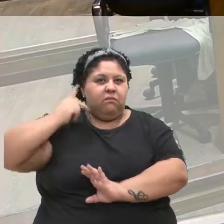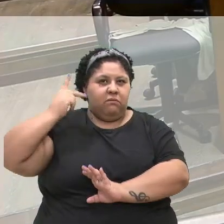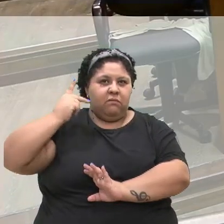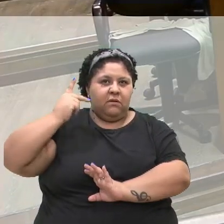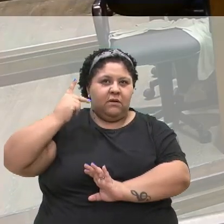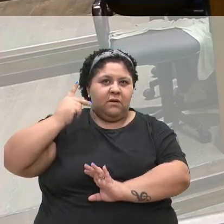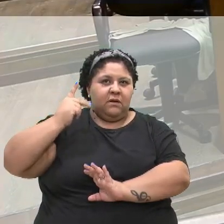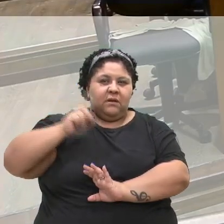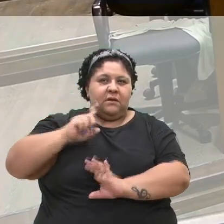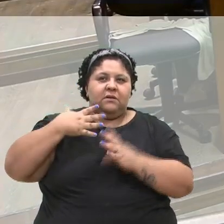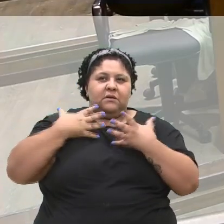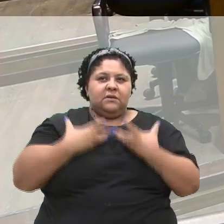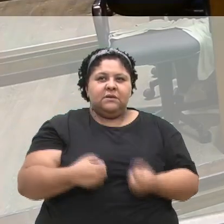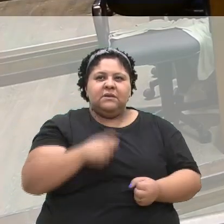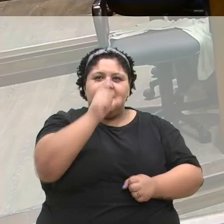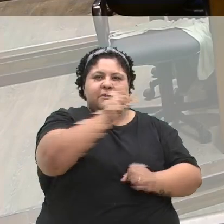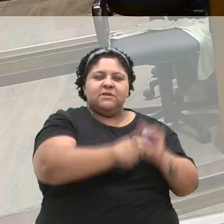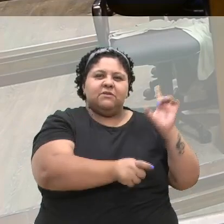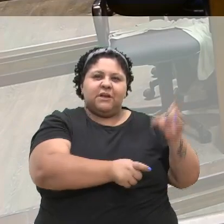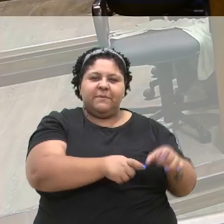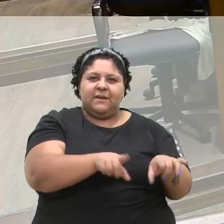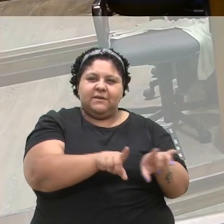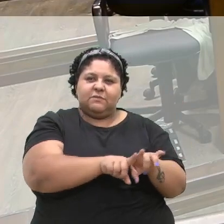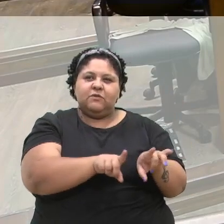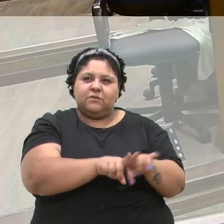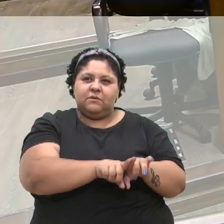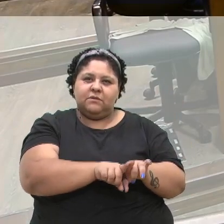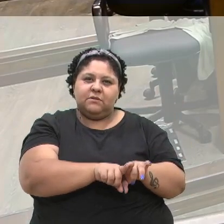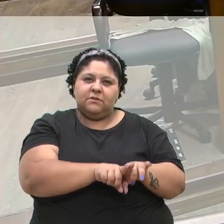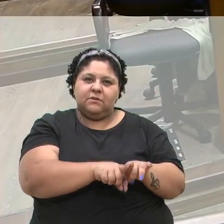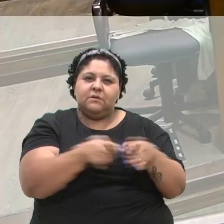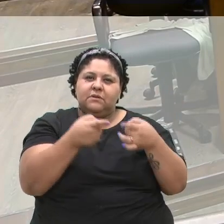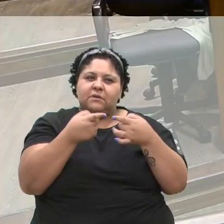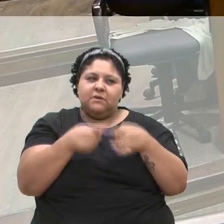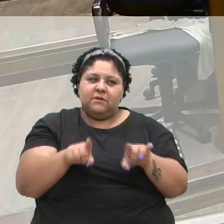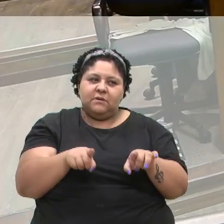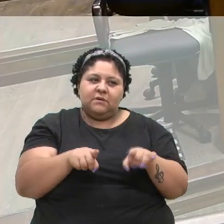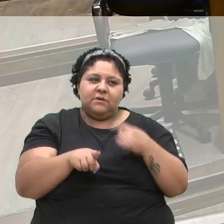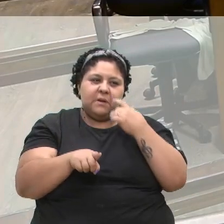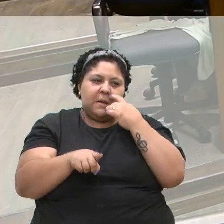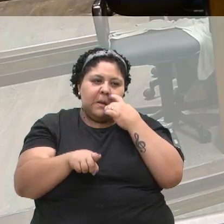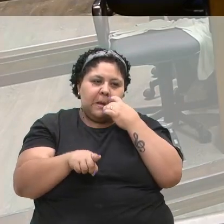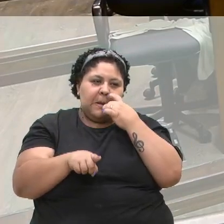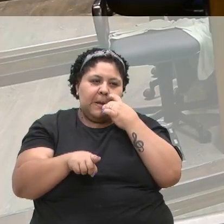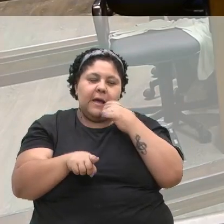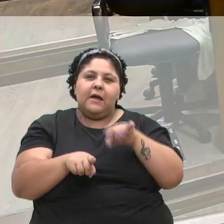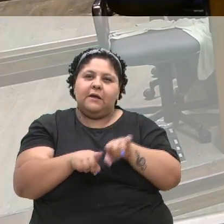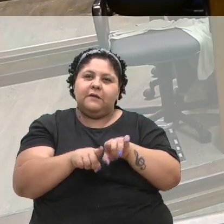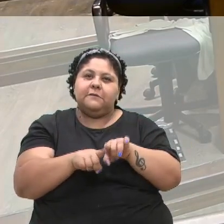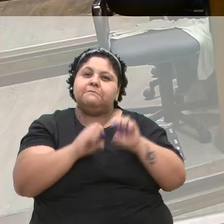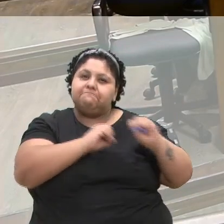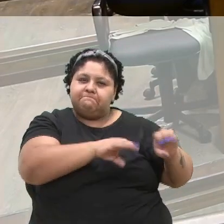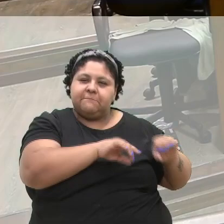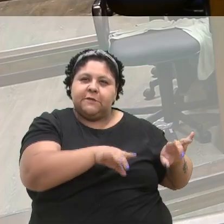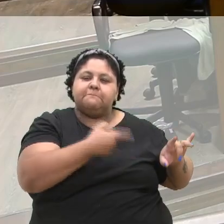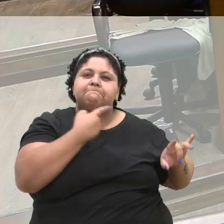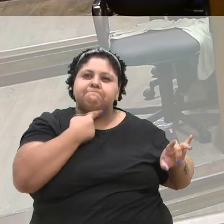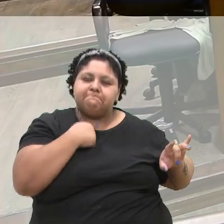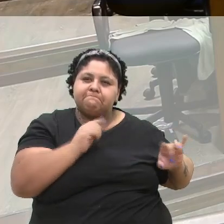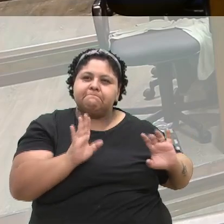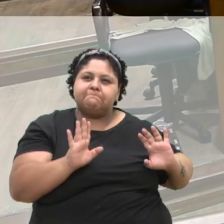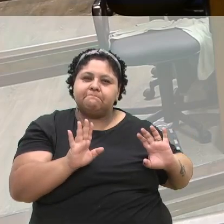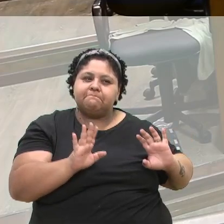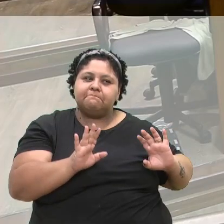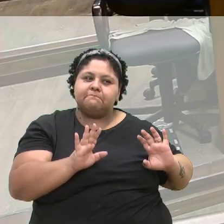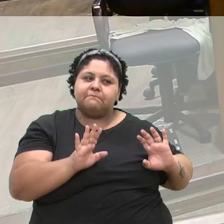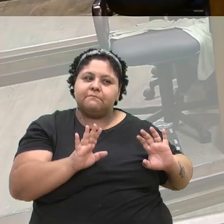não cansar as pessoas. Mas eu gostaria de... Eu vou falar em educação, tá? Mas eu gostaria de